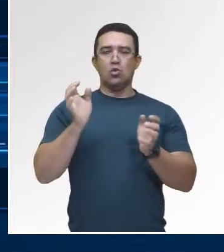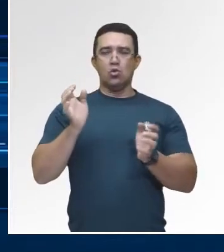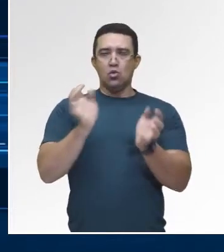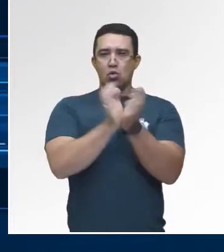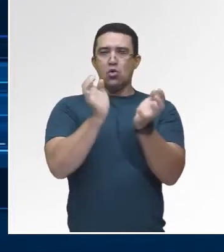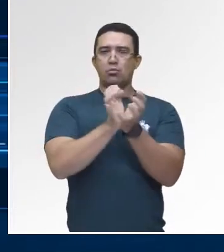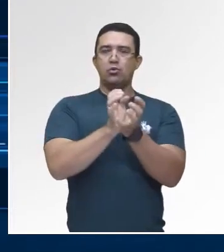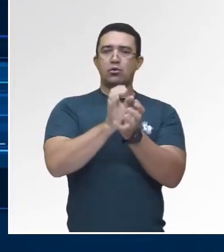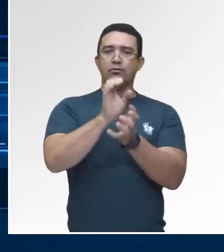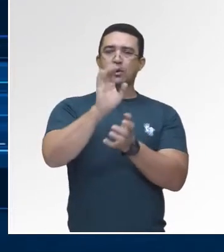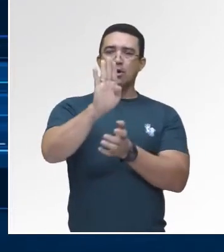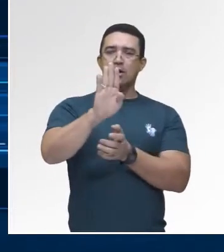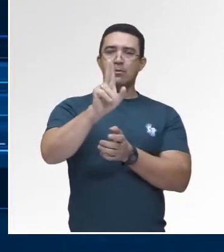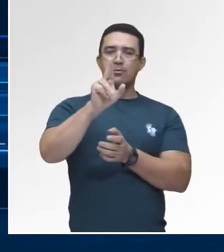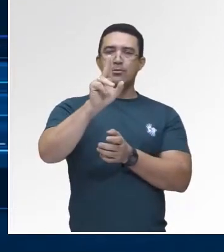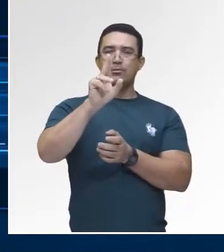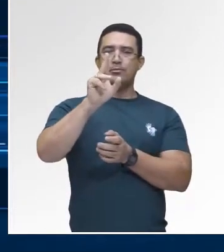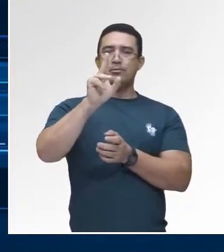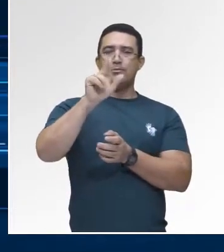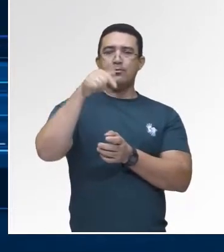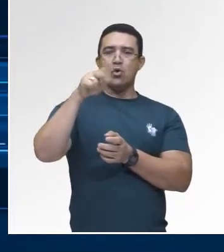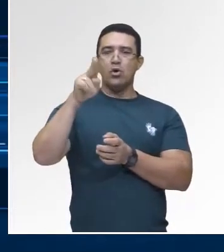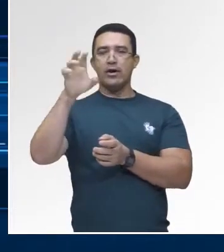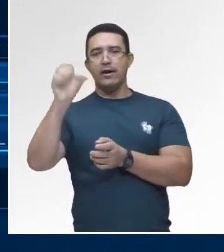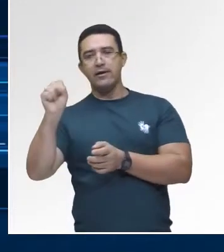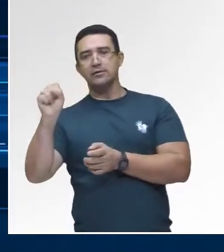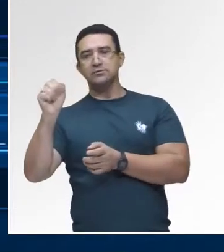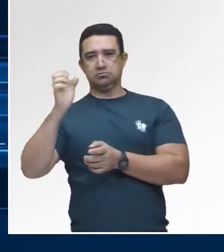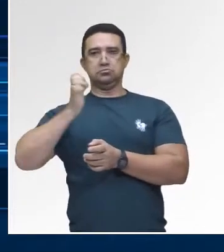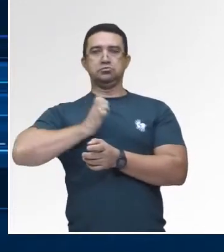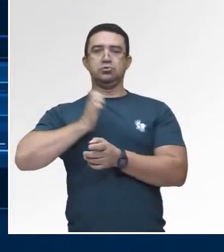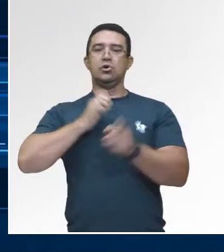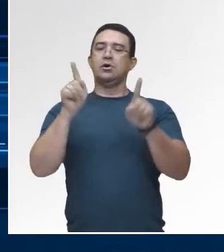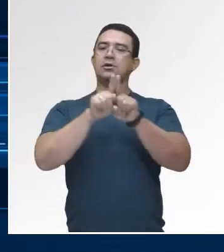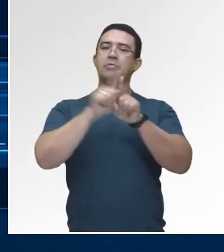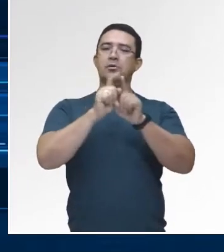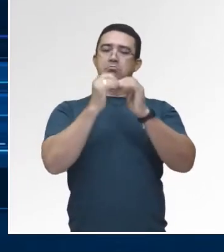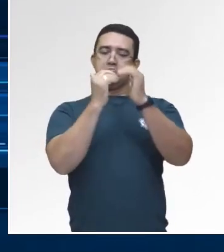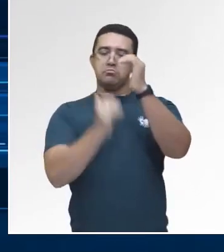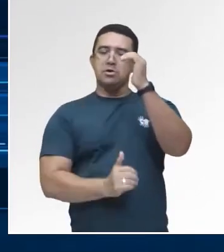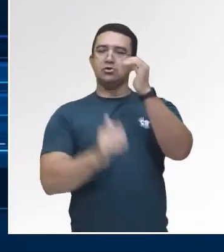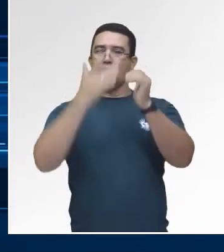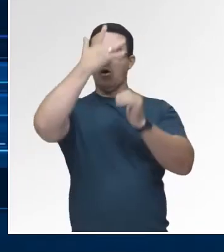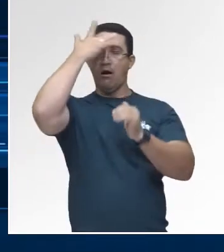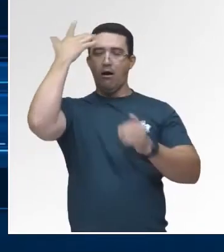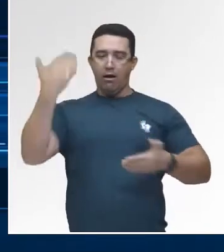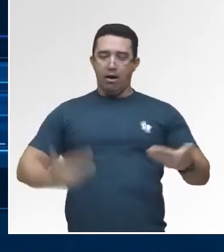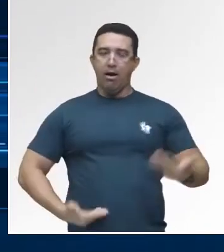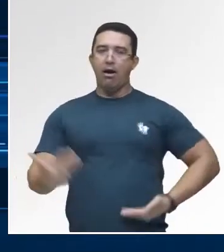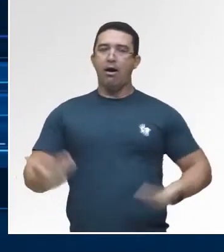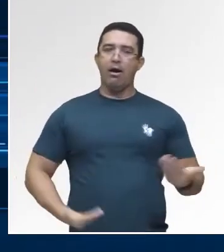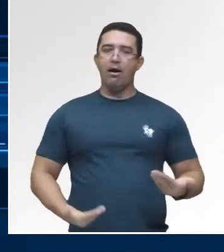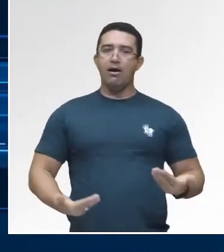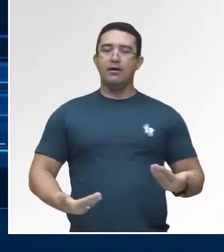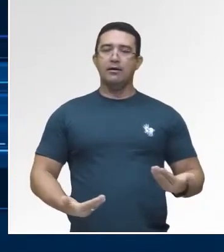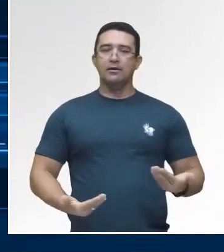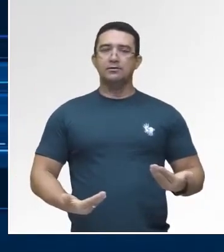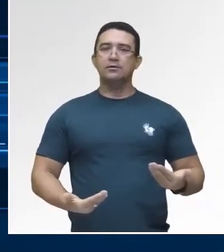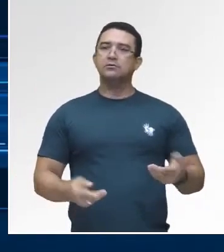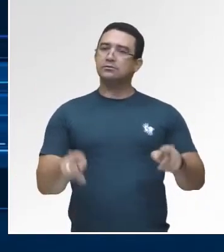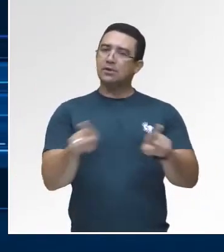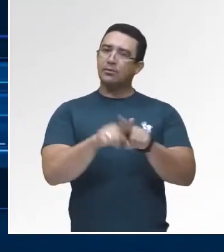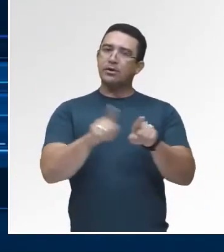proletários, os donos de meio de produção e os operários, né, os patrões e os empregados,